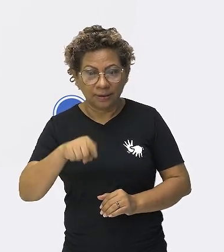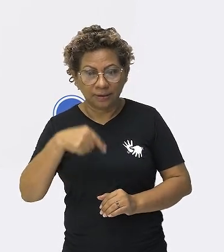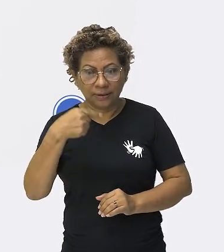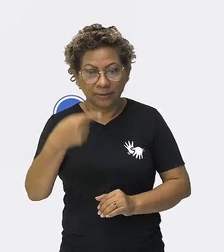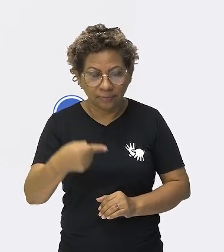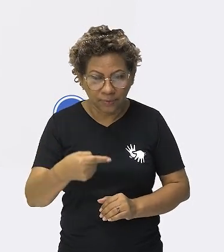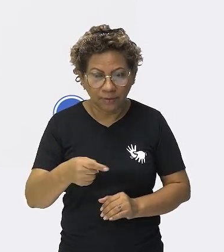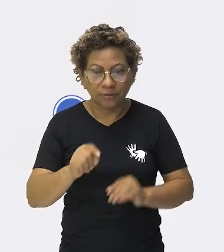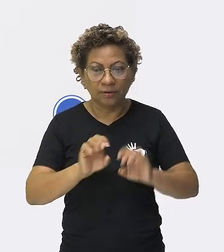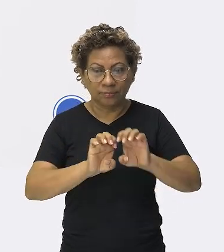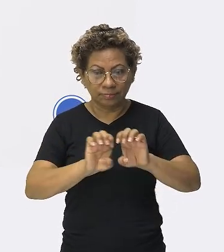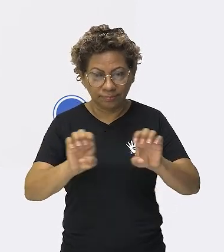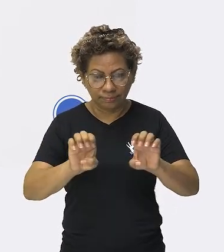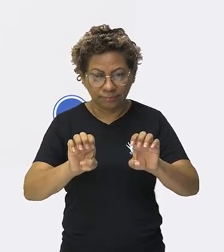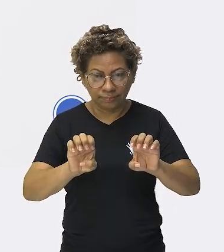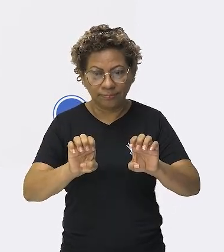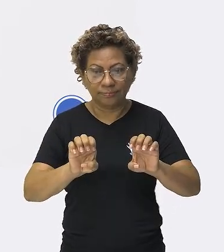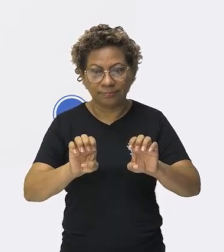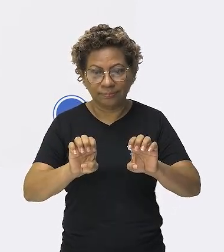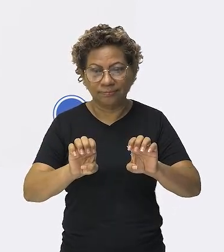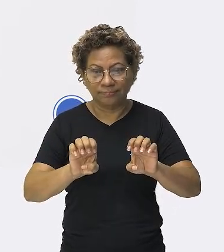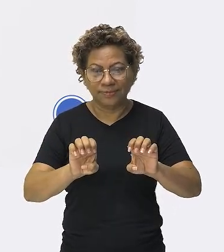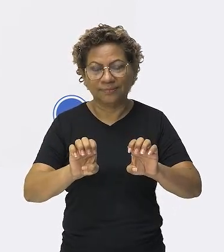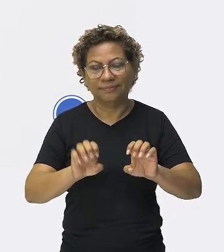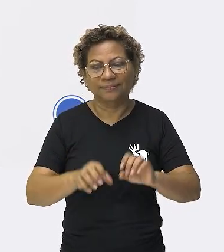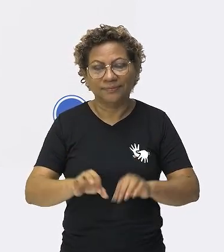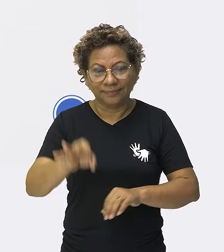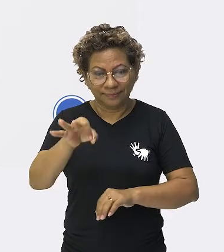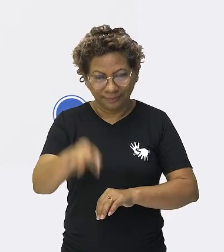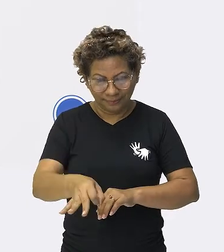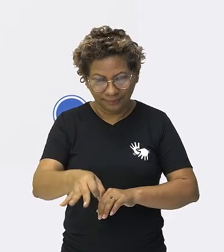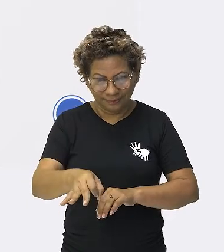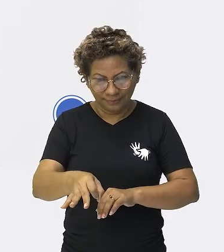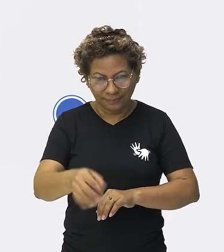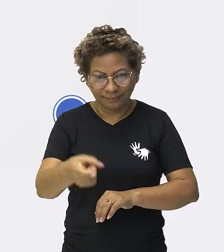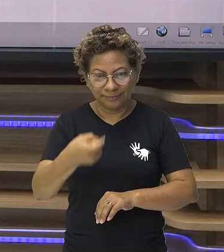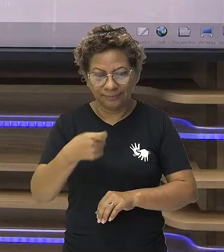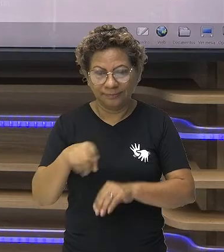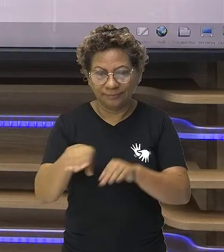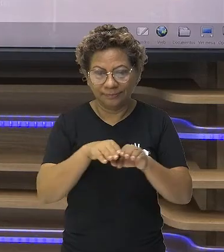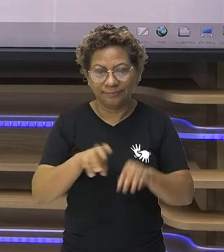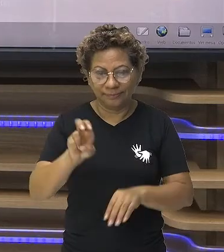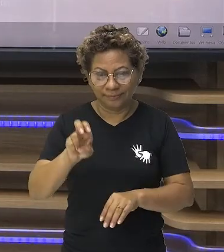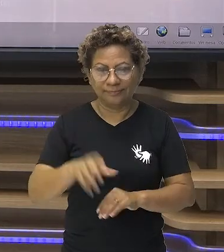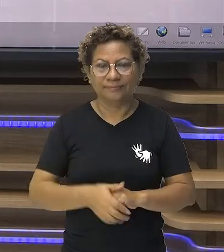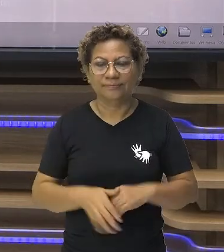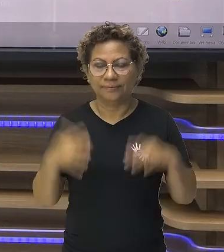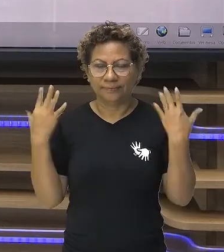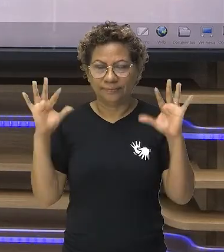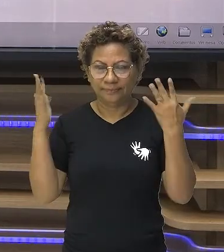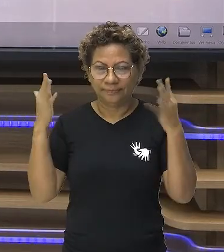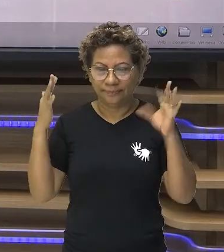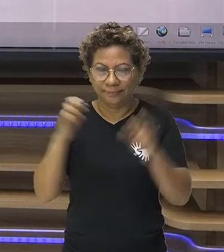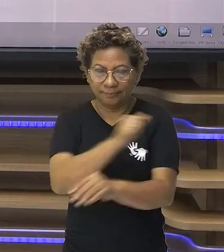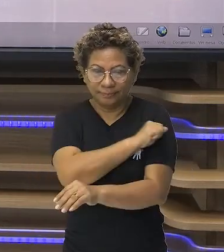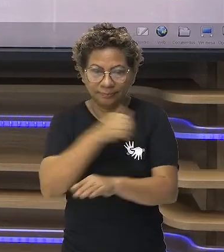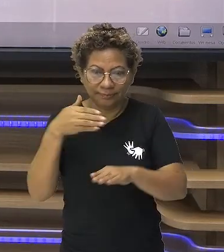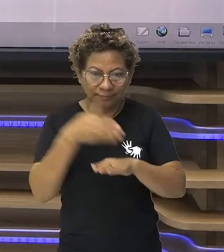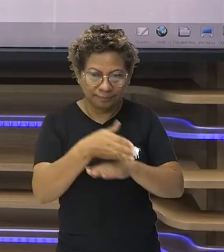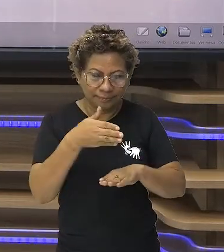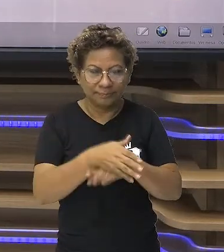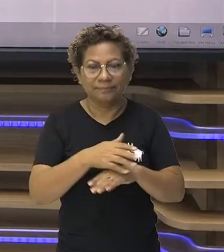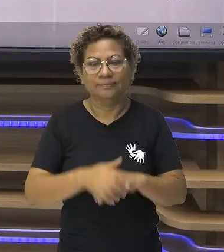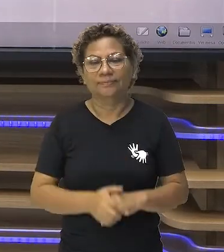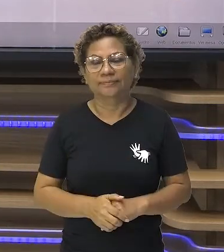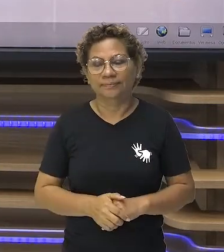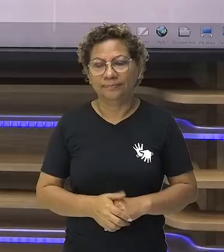o x igual a 5, letra D. Certo, meus amigos? Parabéns pela participação novamente. Vamos